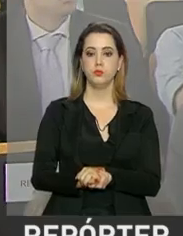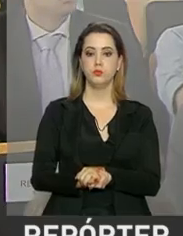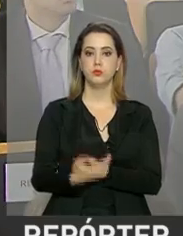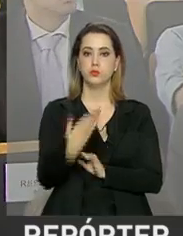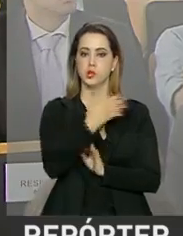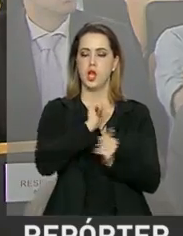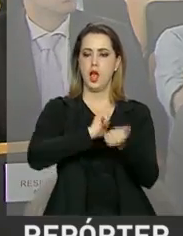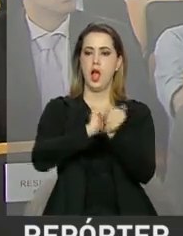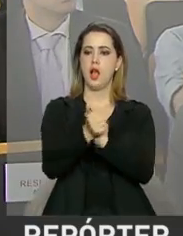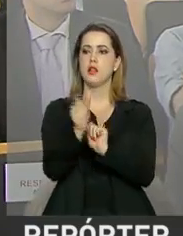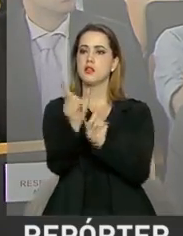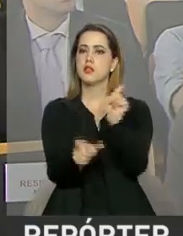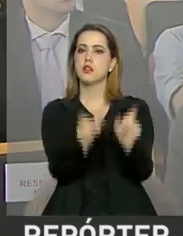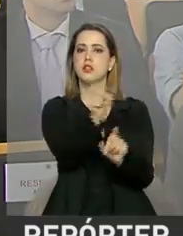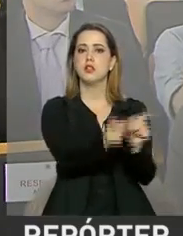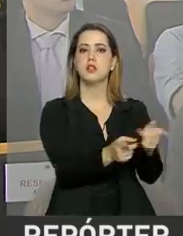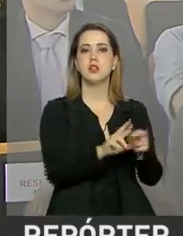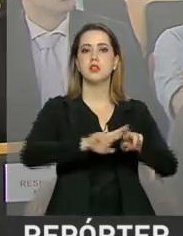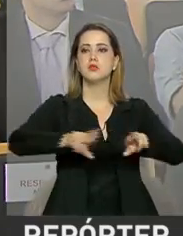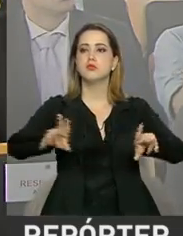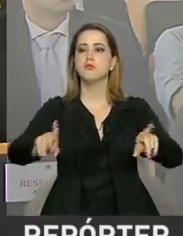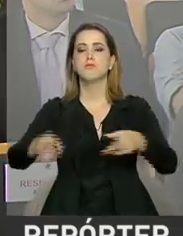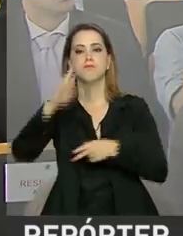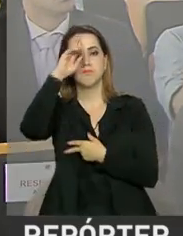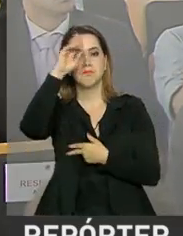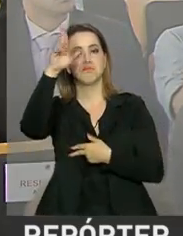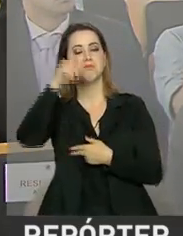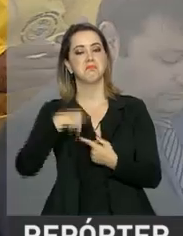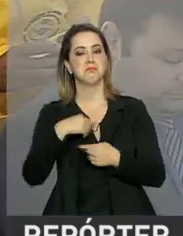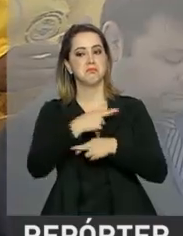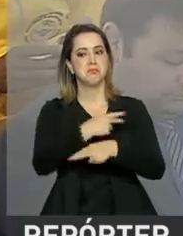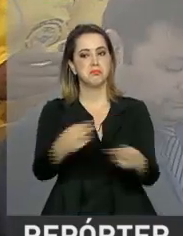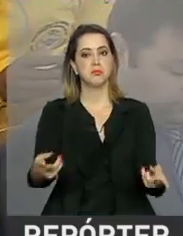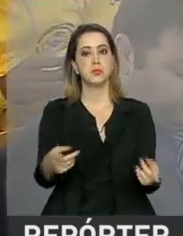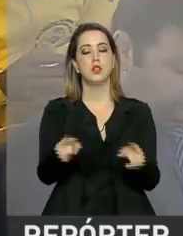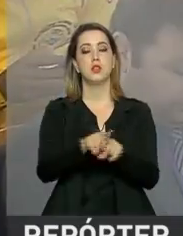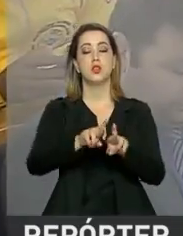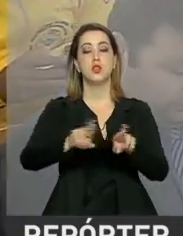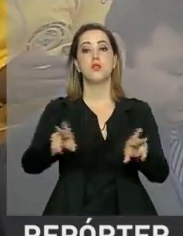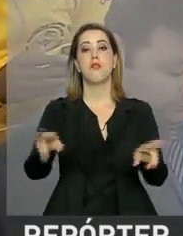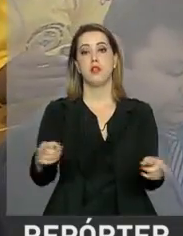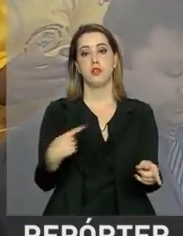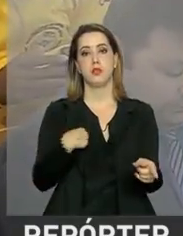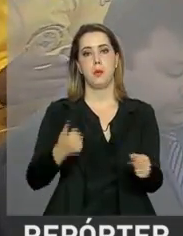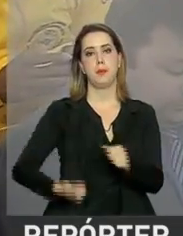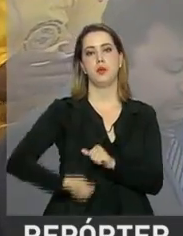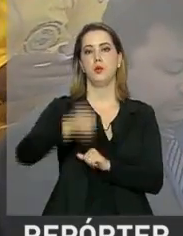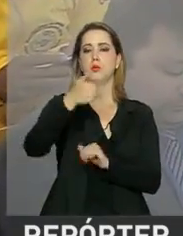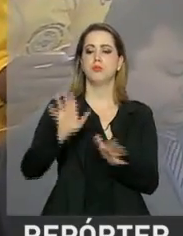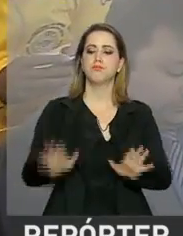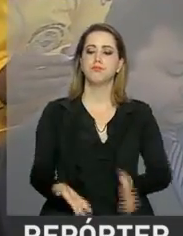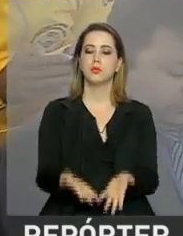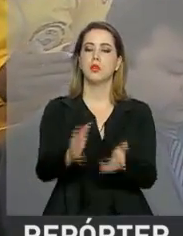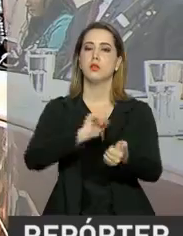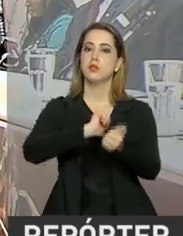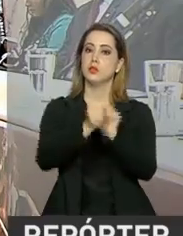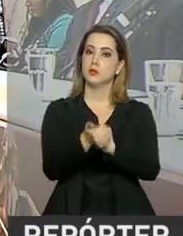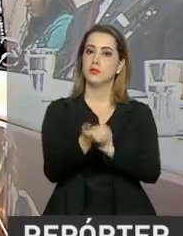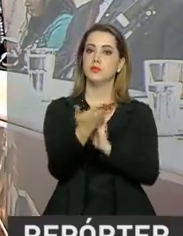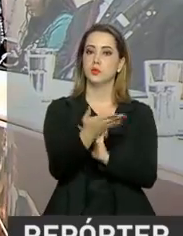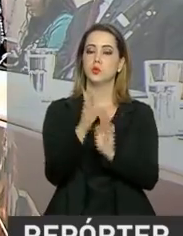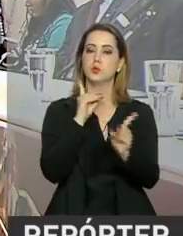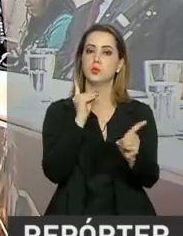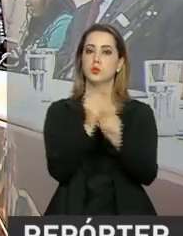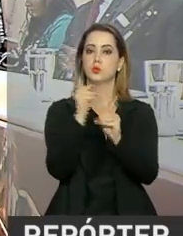atletas treinadores dirigentes e autoridades em defesa da melhoria da lei de incentivo ao esporte o